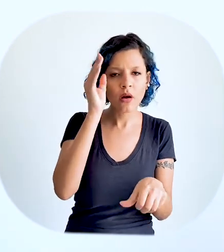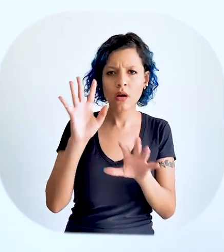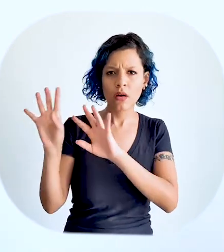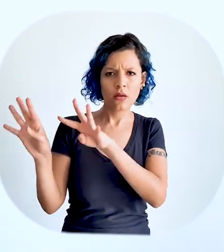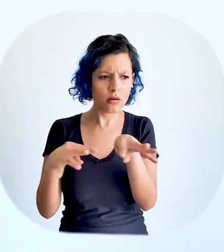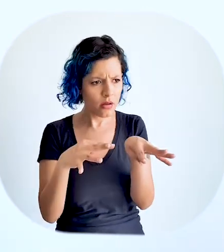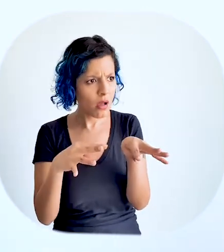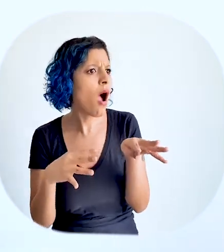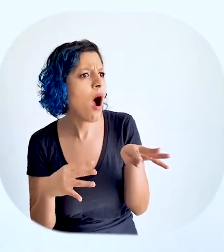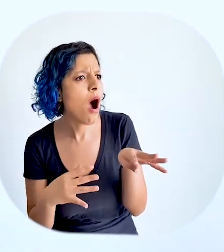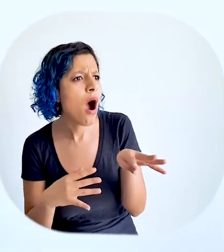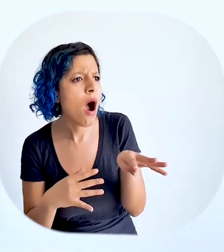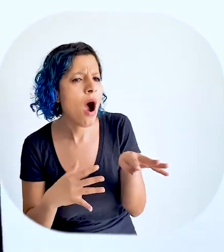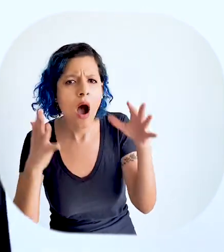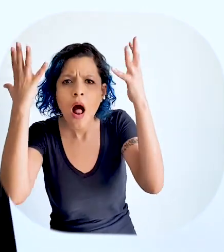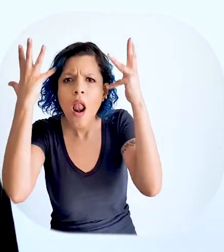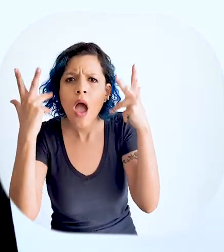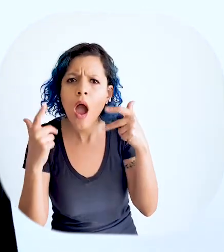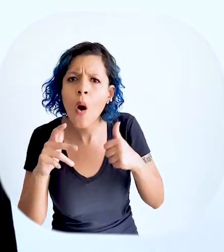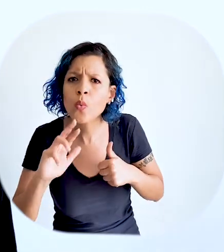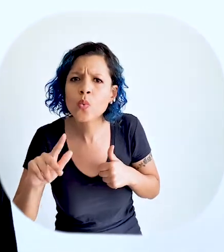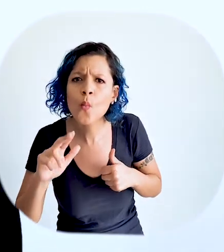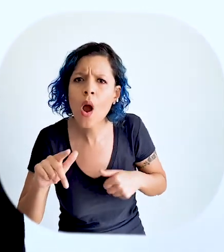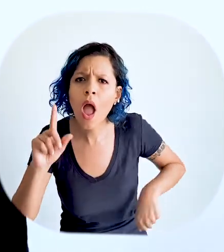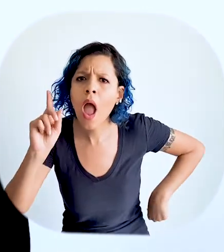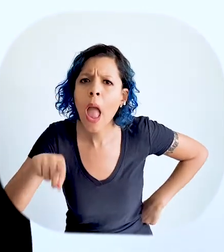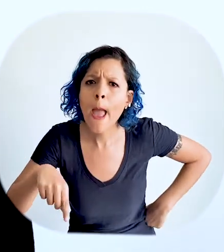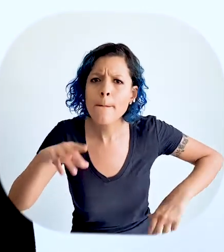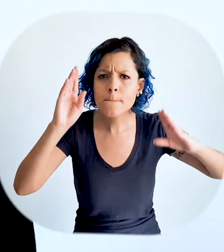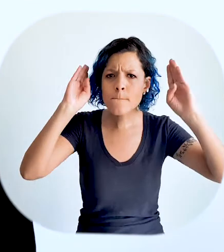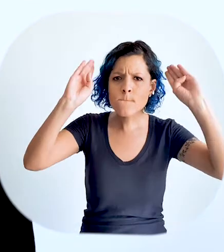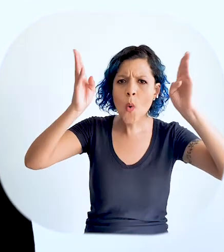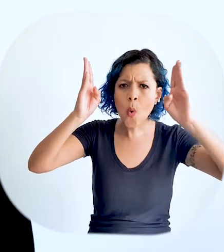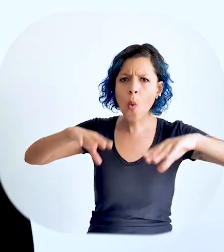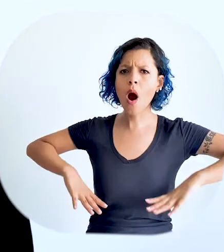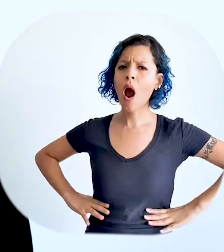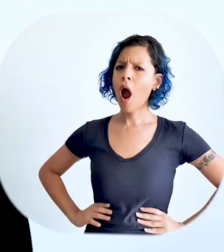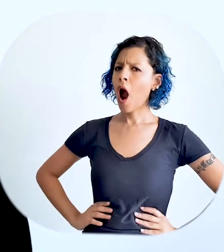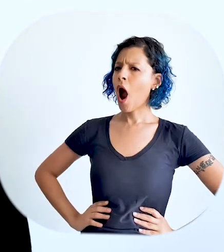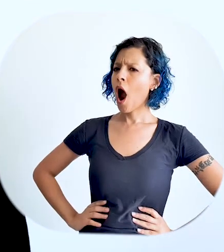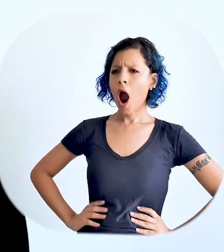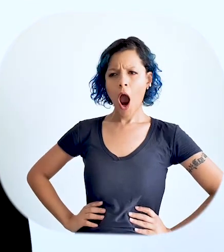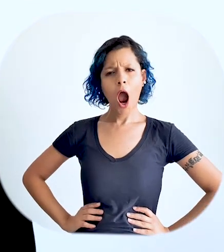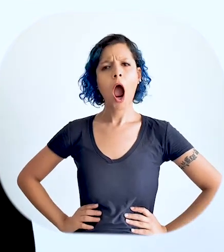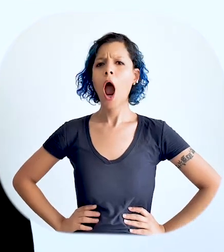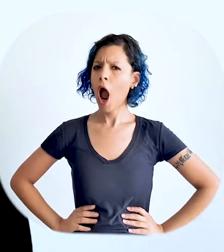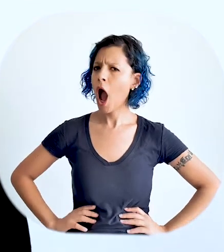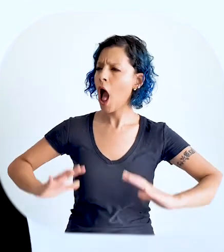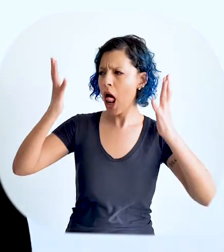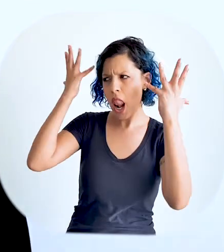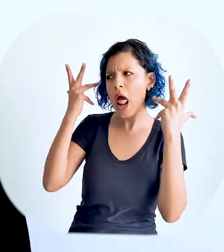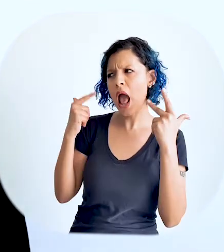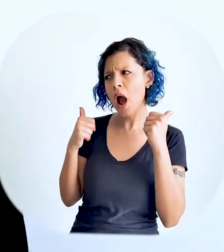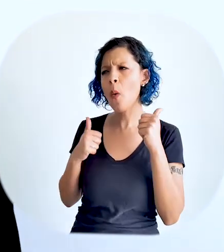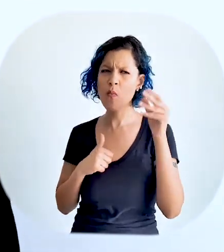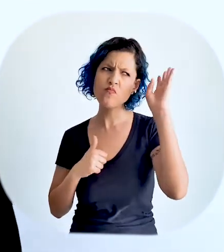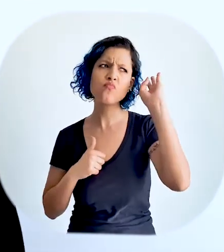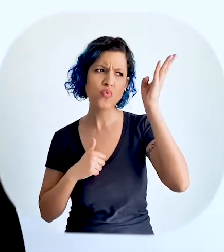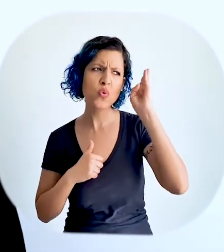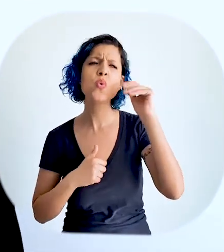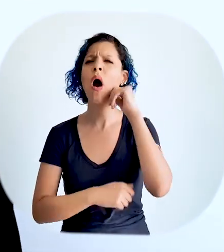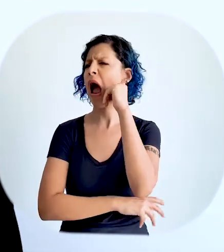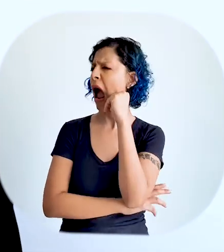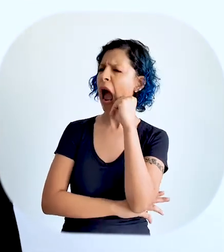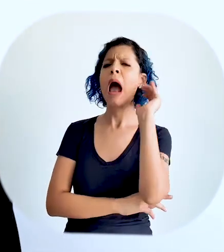Mas é um burro, não é um leão. Ai, mas que leão atrevido, ele é burro, olha lá.